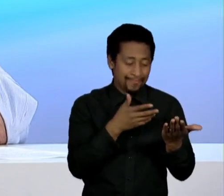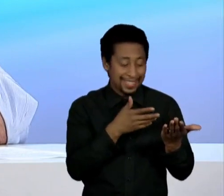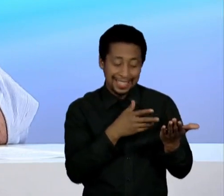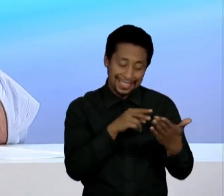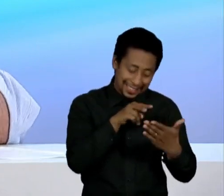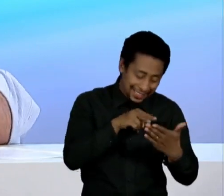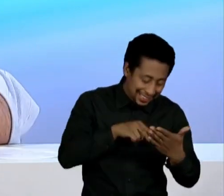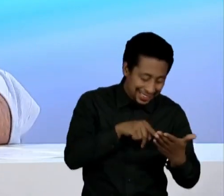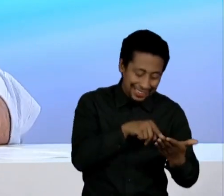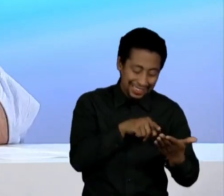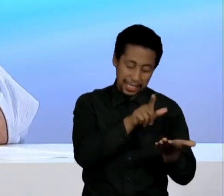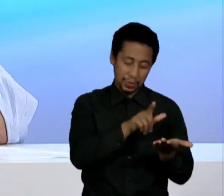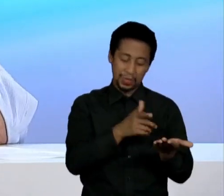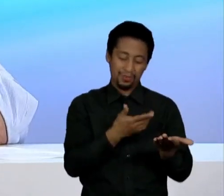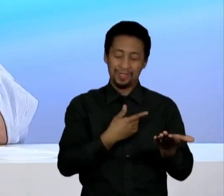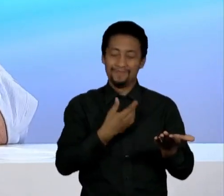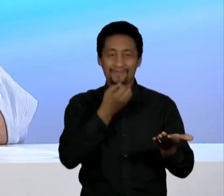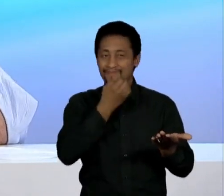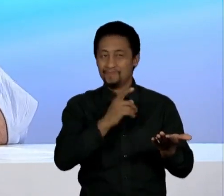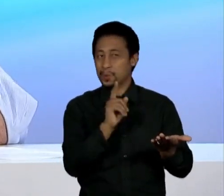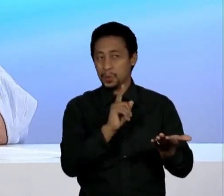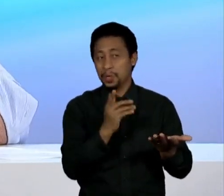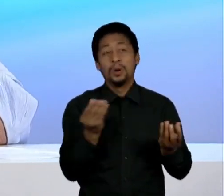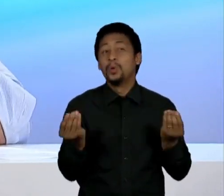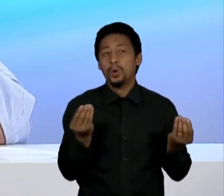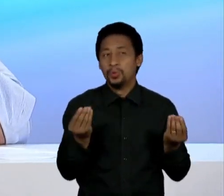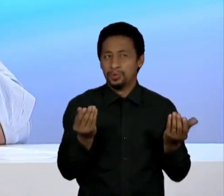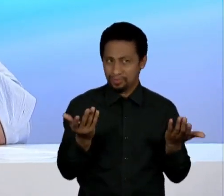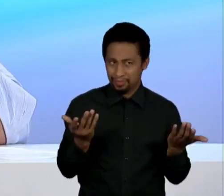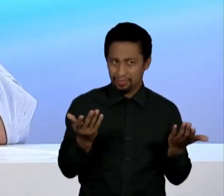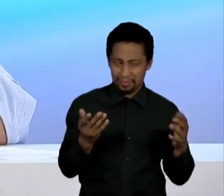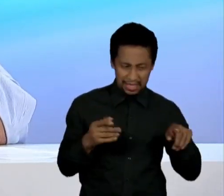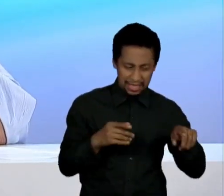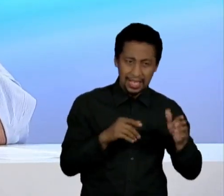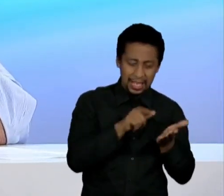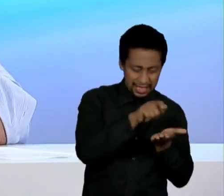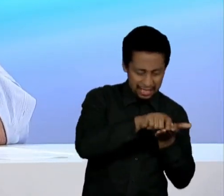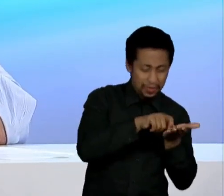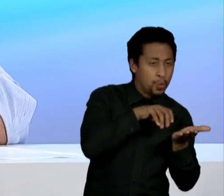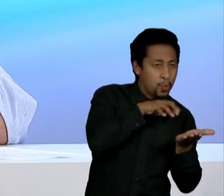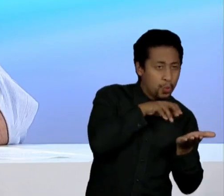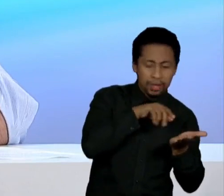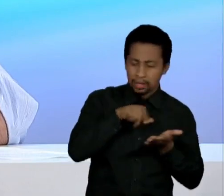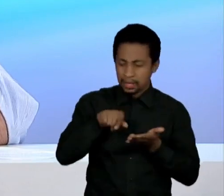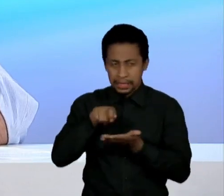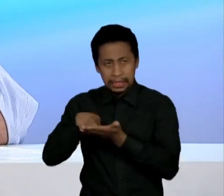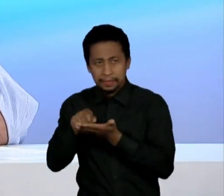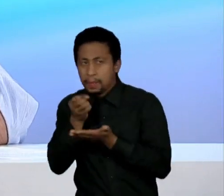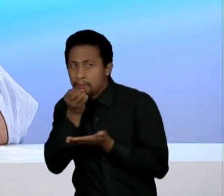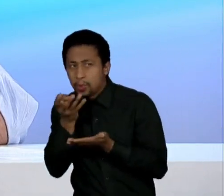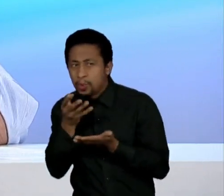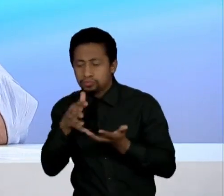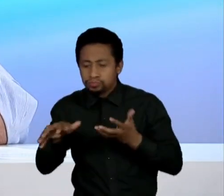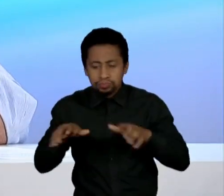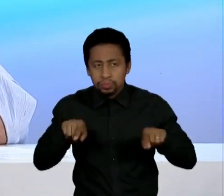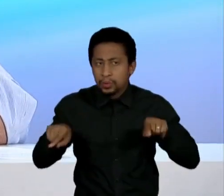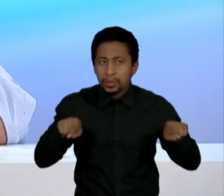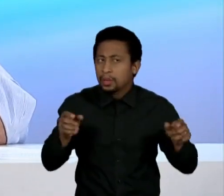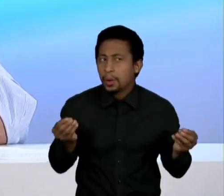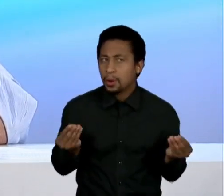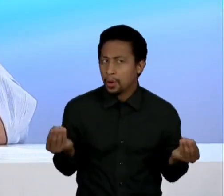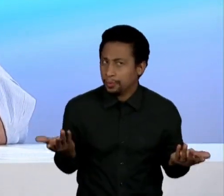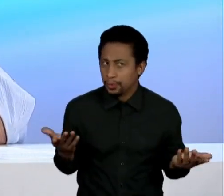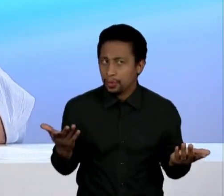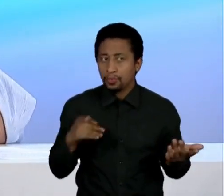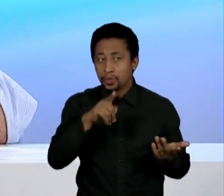tratar boa literatura e má literatura seria uma forma de limitar a literatura para